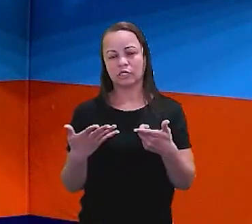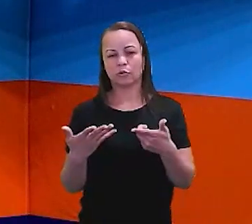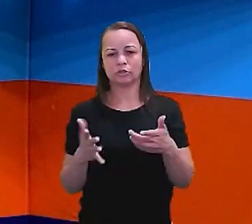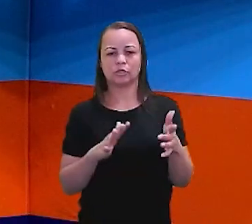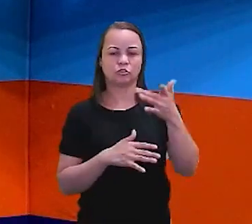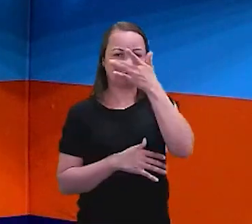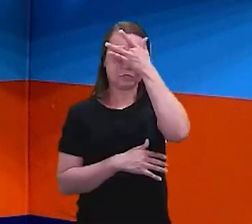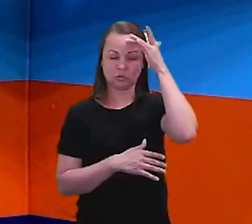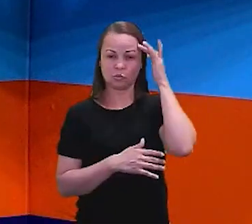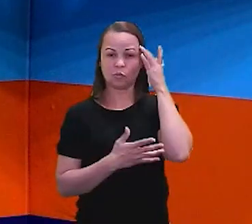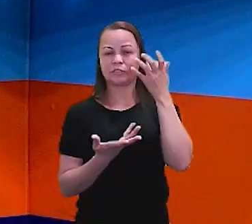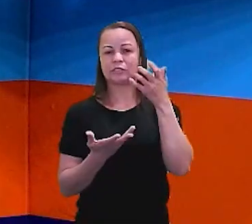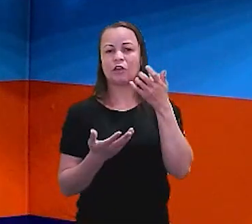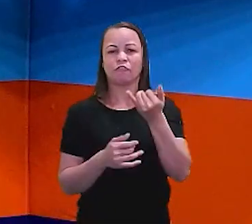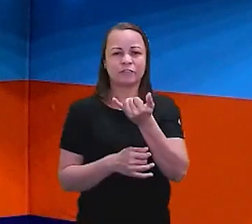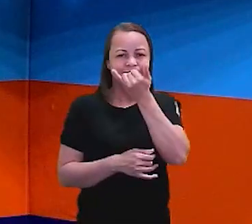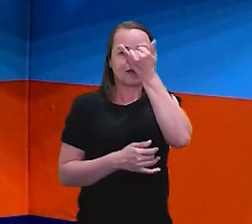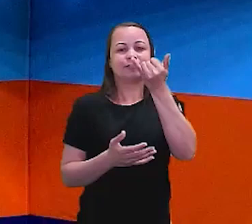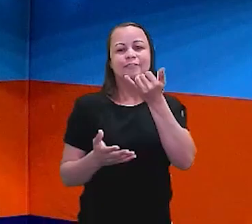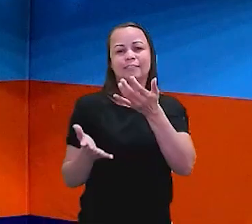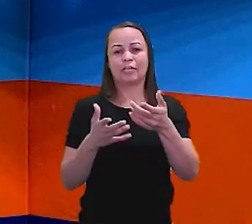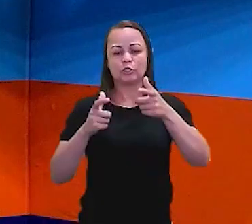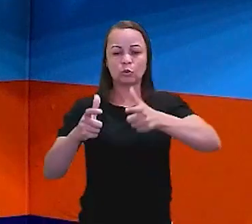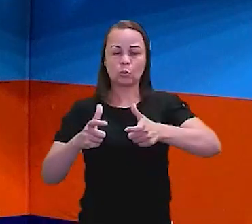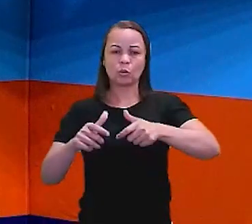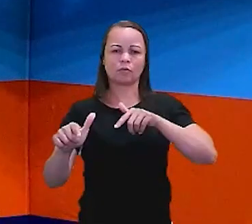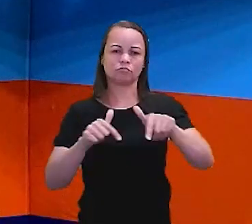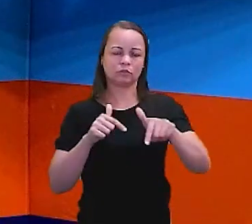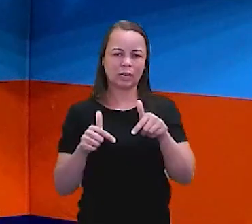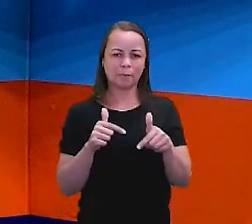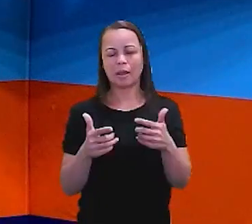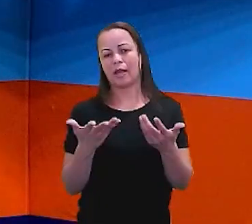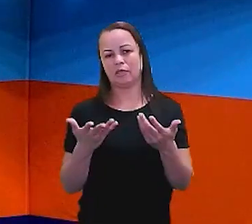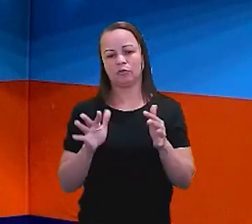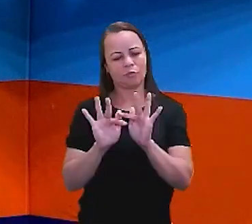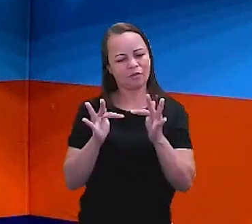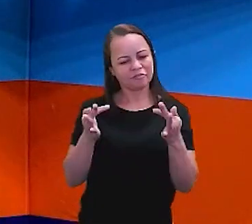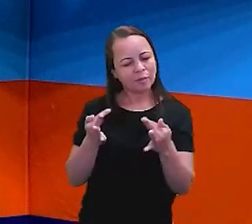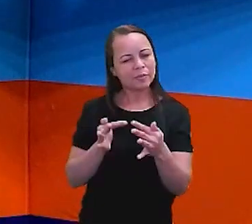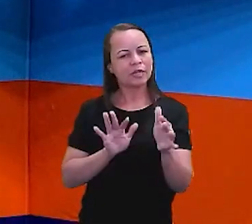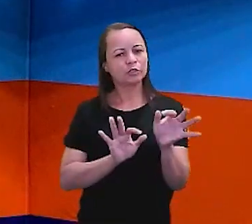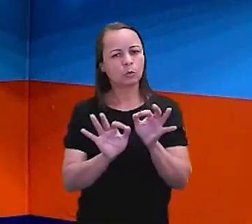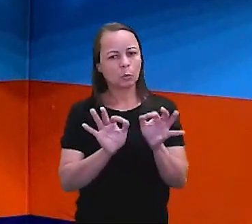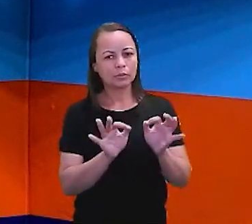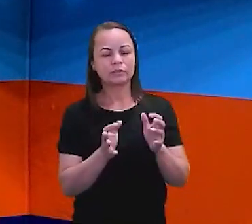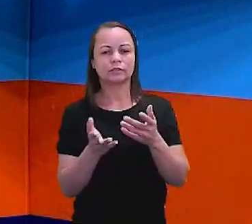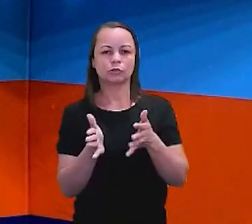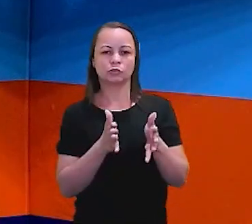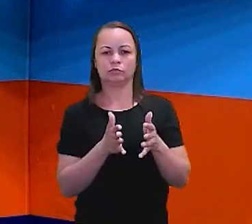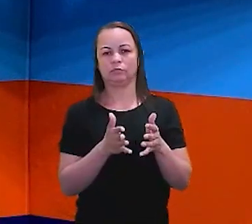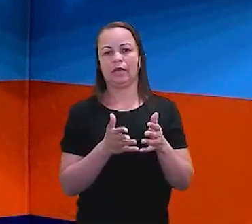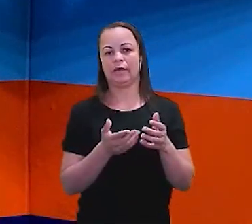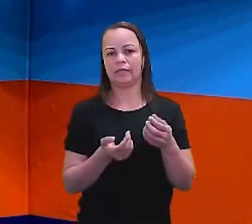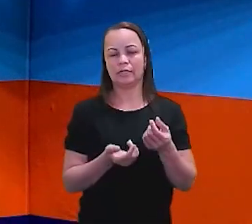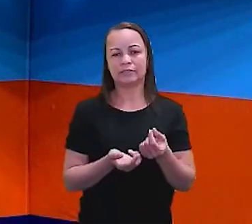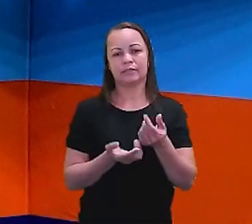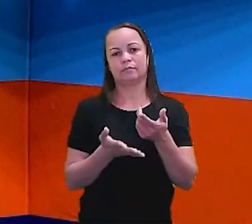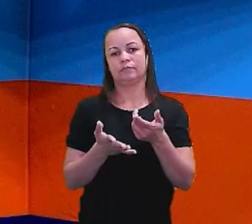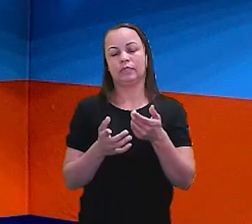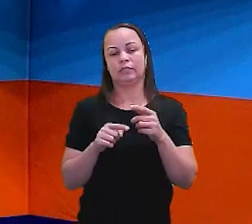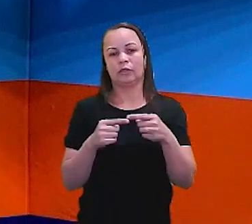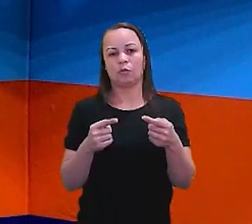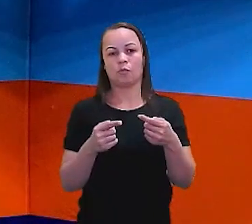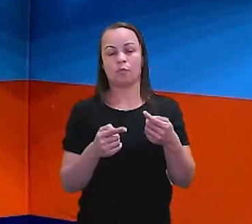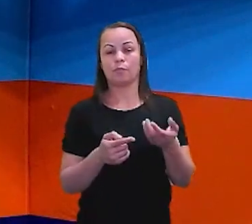óbito, a família é assegurada. Crianças com pensão, com tudo. Naquela época não via nada disso. Por isso que as crianças tinham que